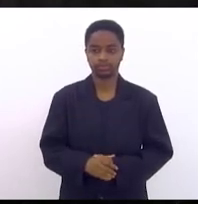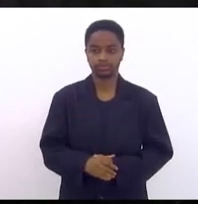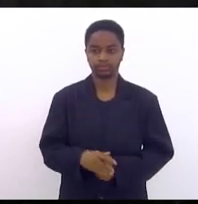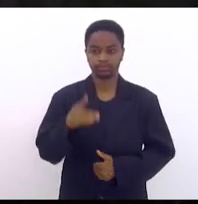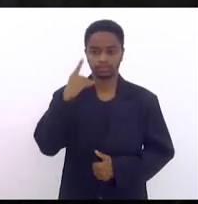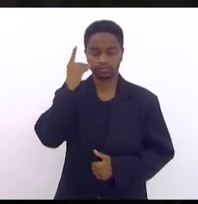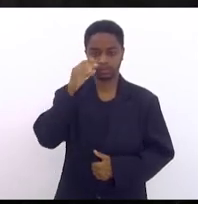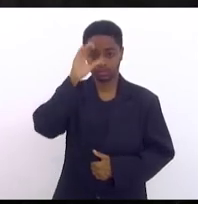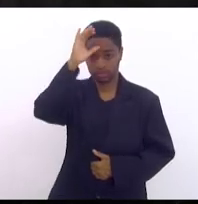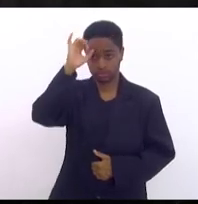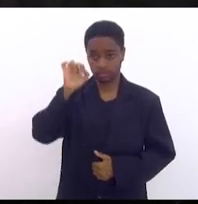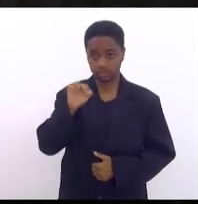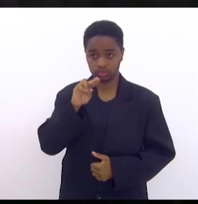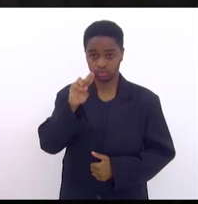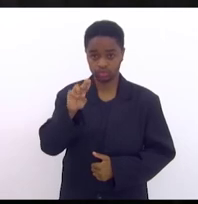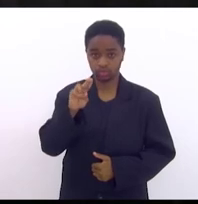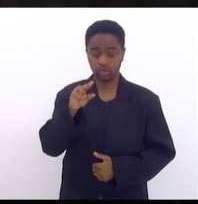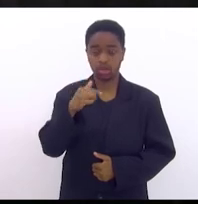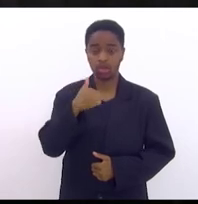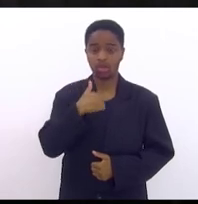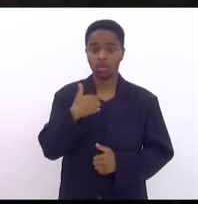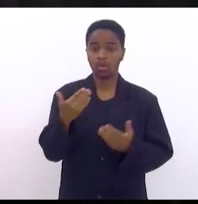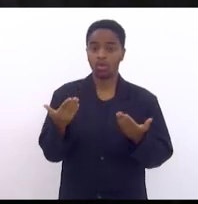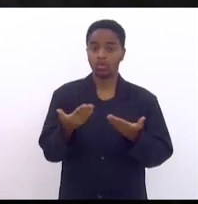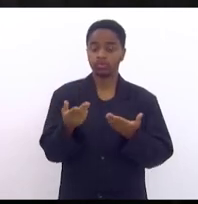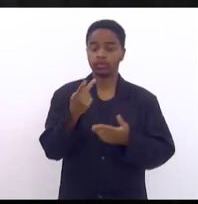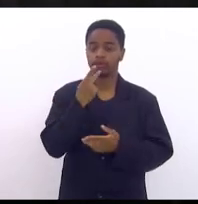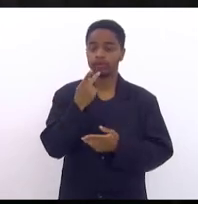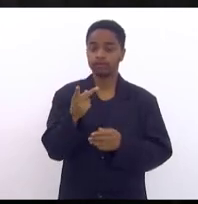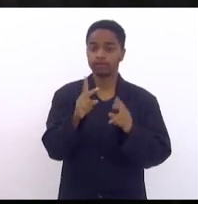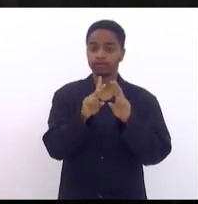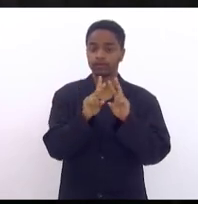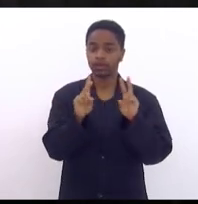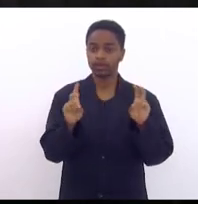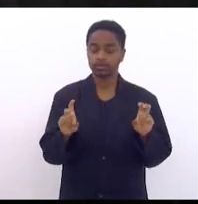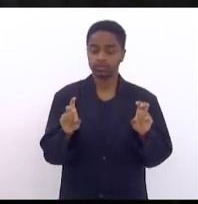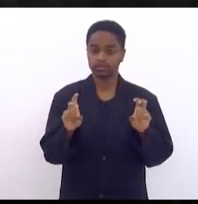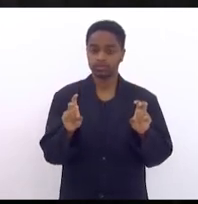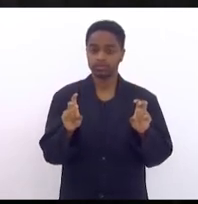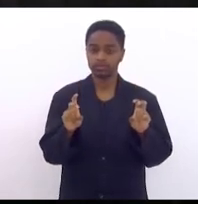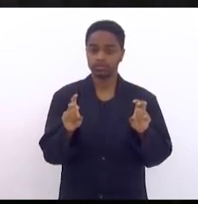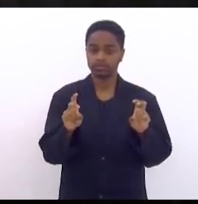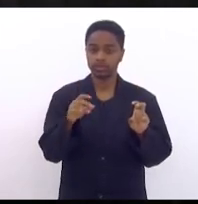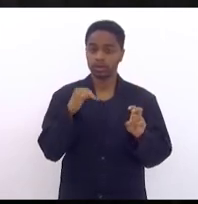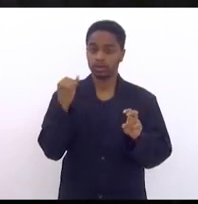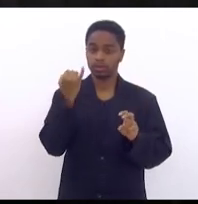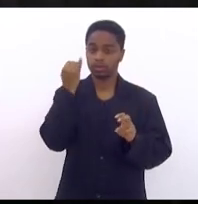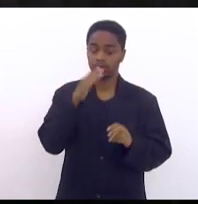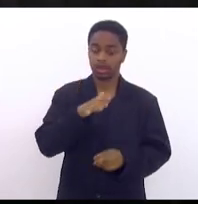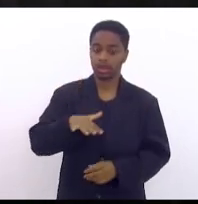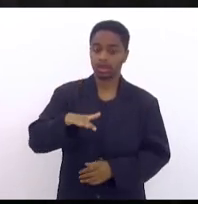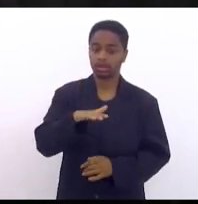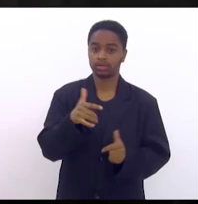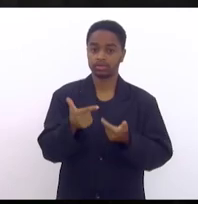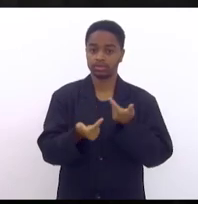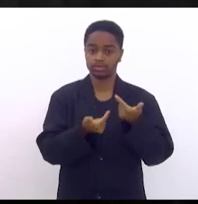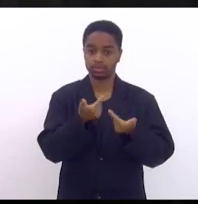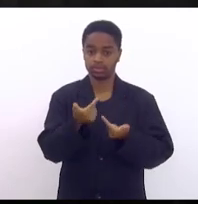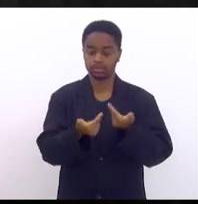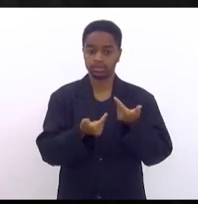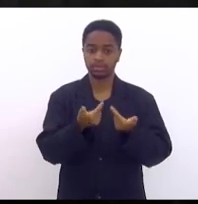Deputado Tiaju, hoje, presidente, eu vim falar da importância de um ramo de trabalho